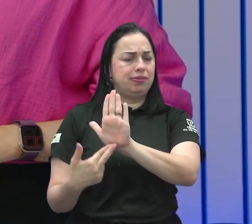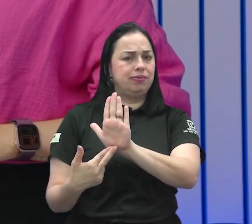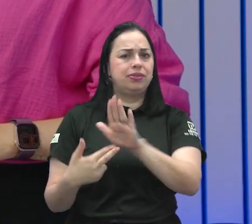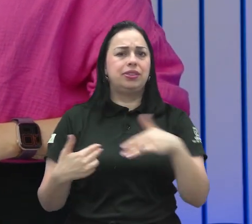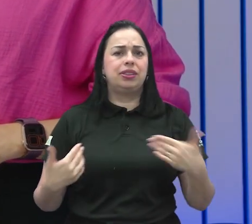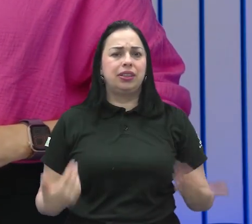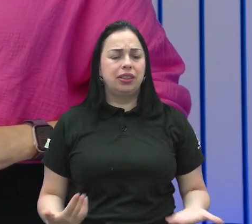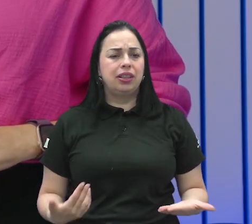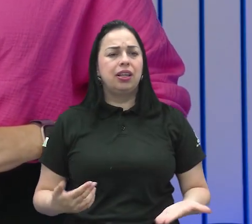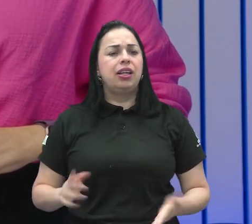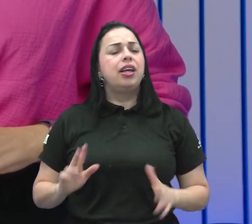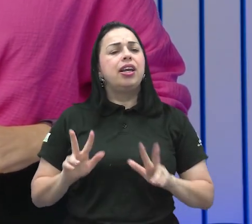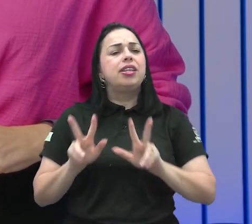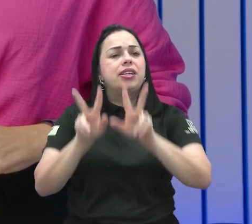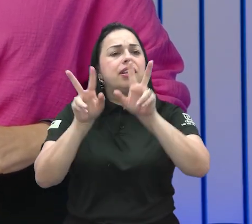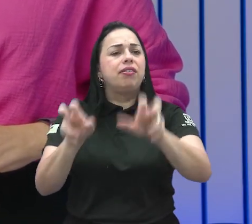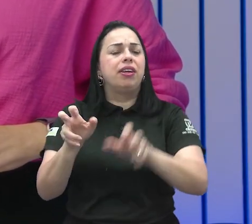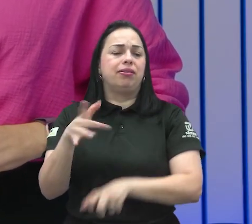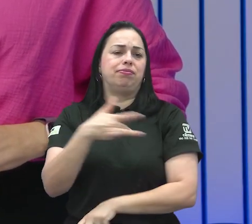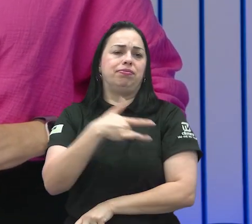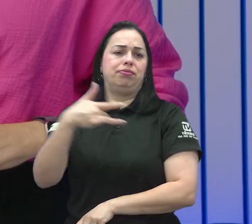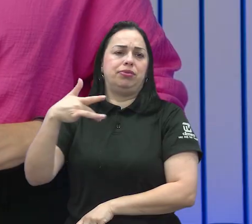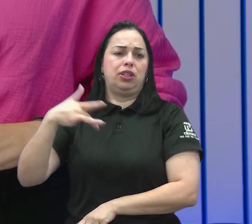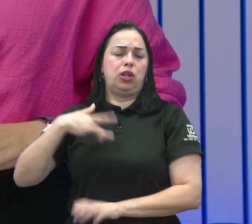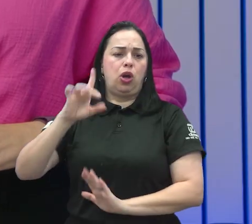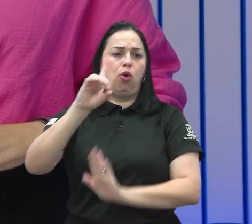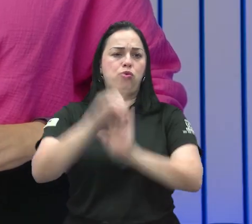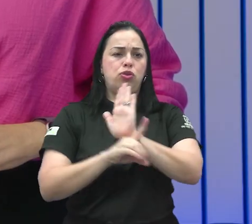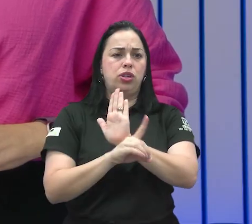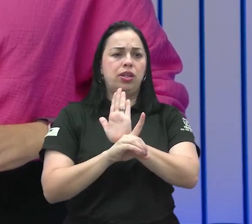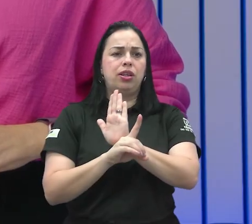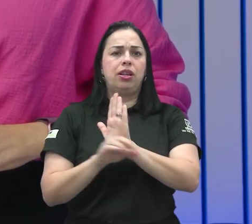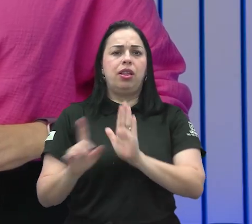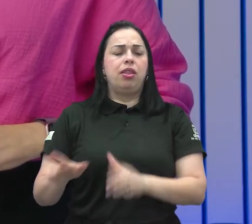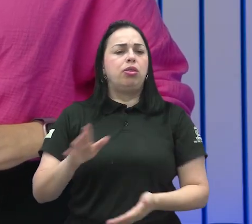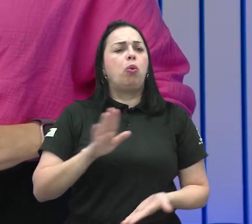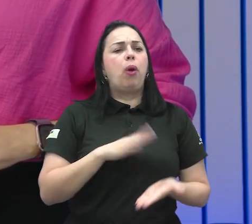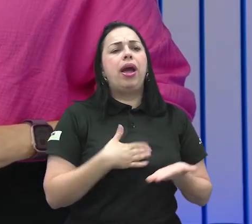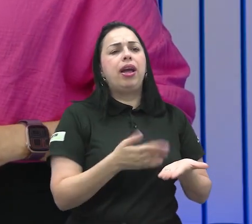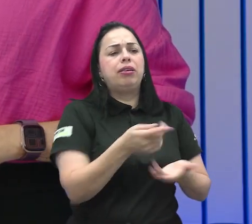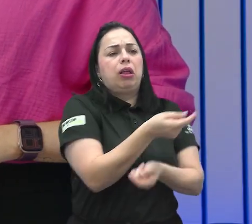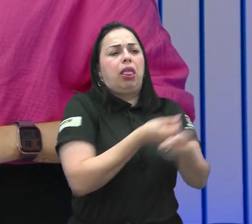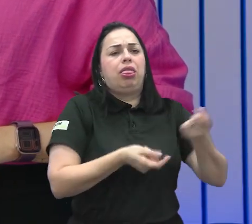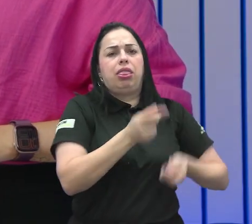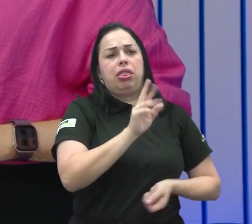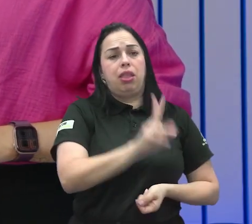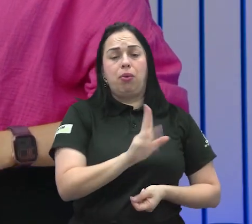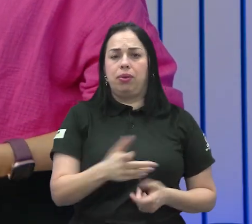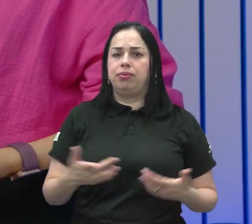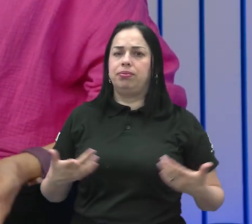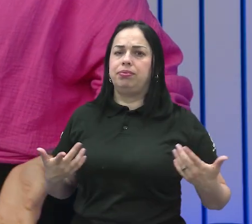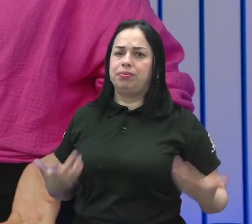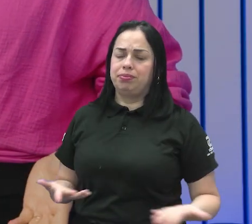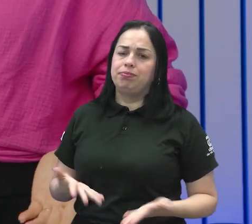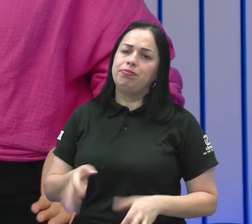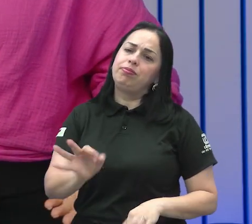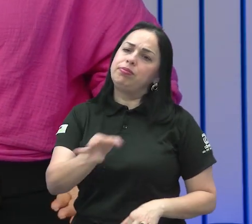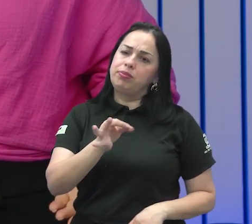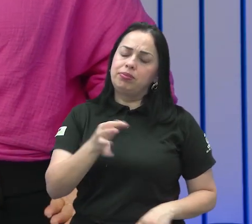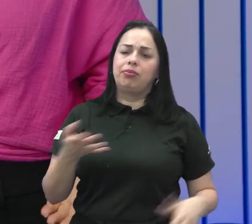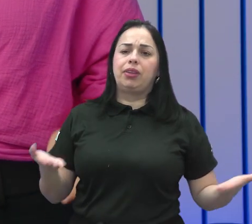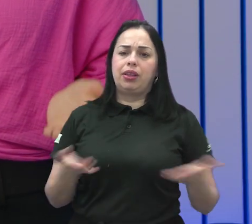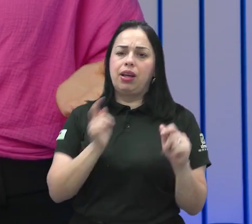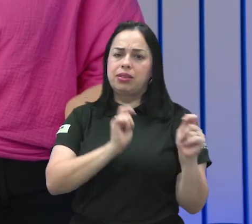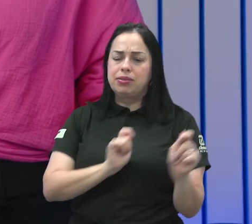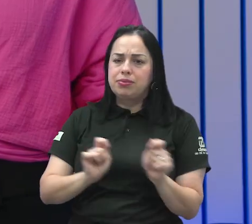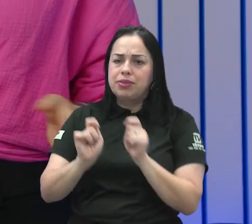88 trouxeram. É a reafirmação da saúde como um direito e não como uma mercadoria, Érica. Exatamente,